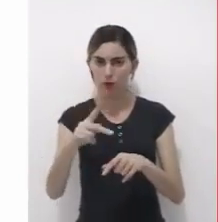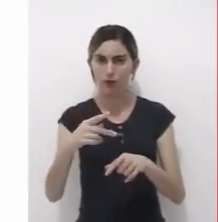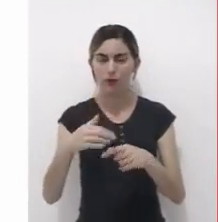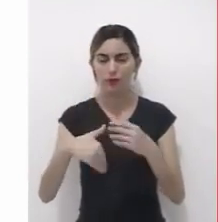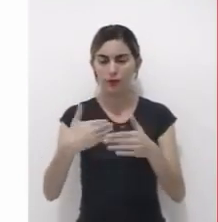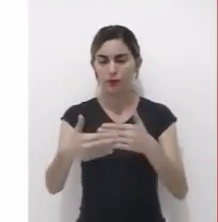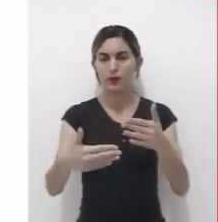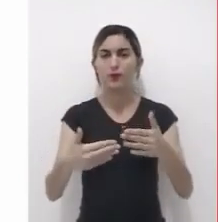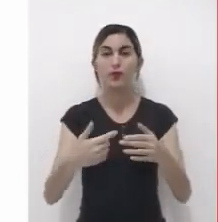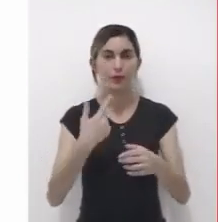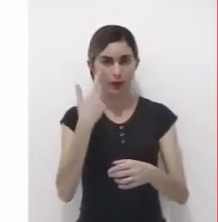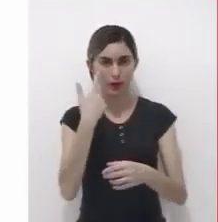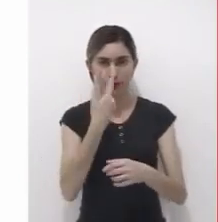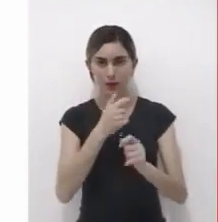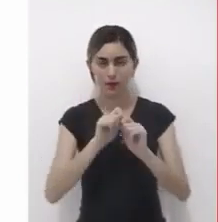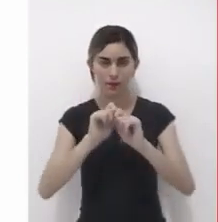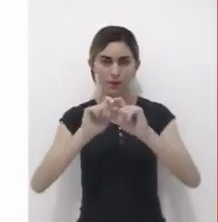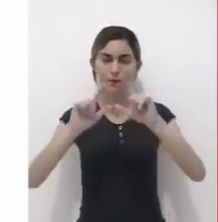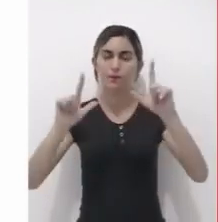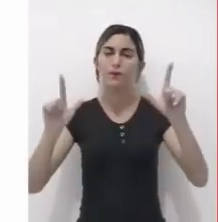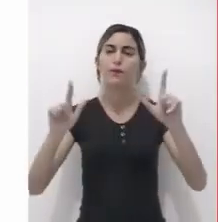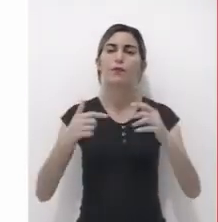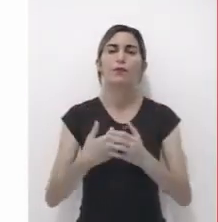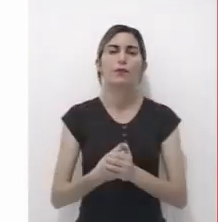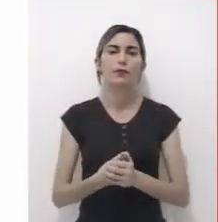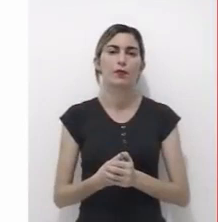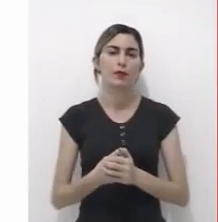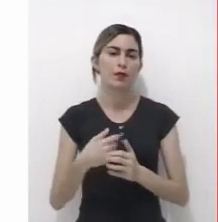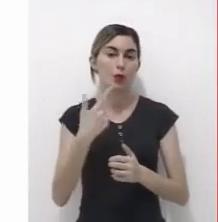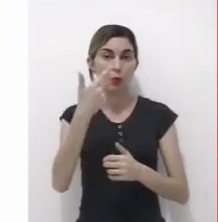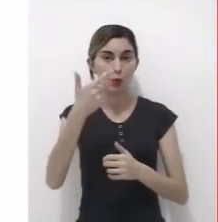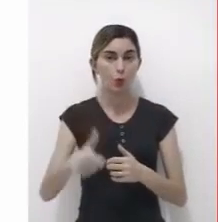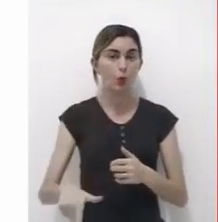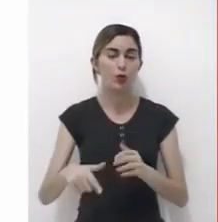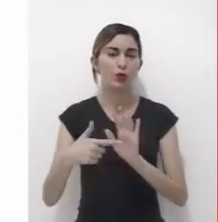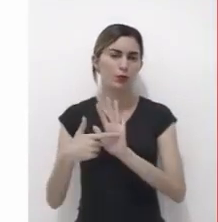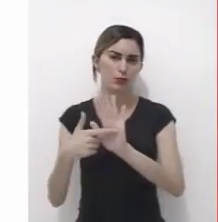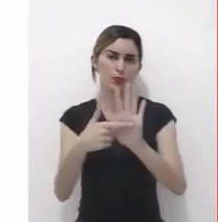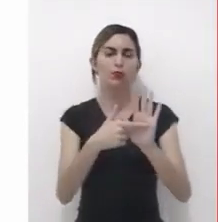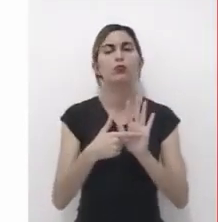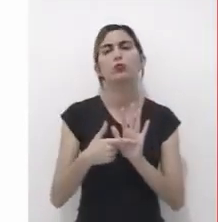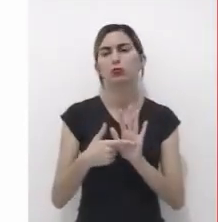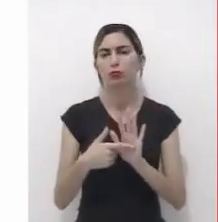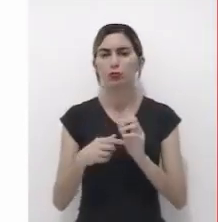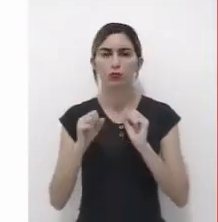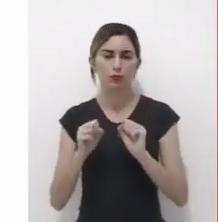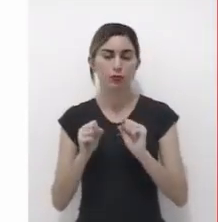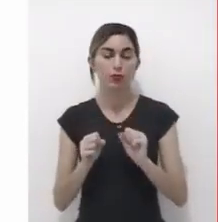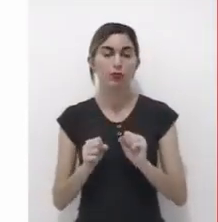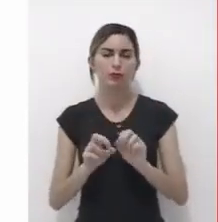logo na frente. Nessa imagem, a gente pode observar, outras evidências,